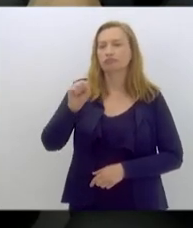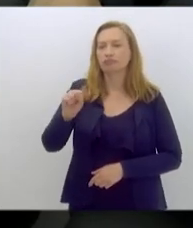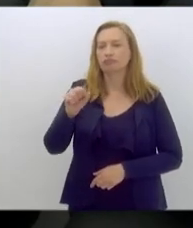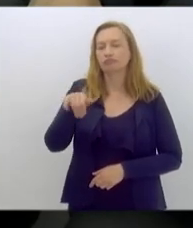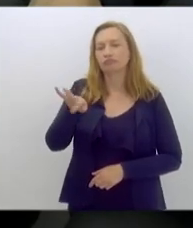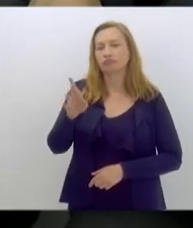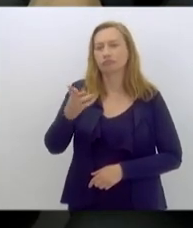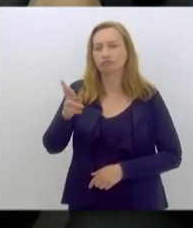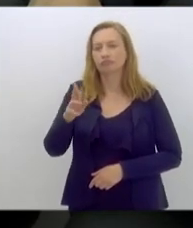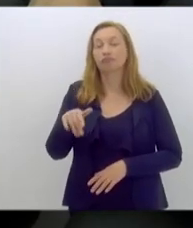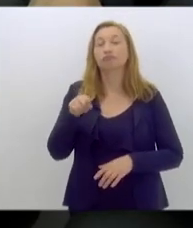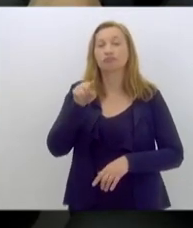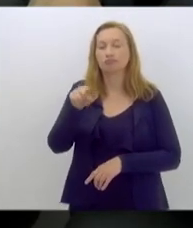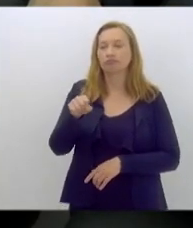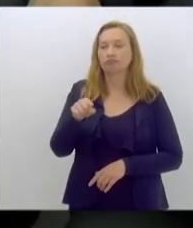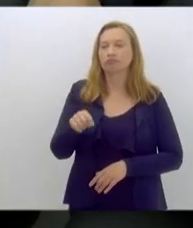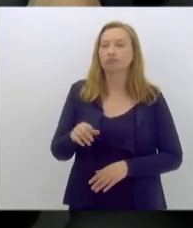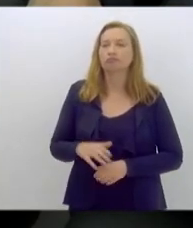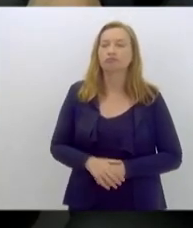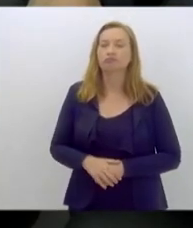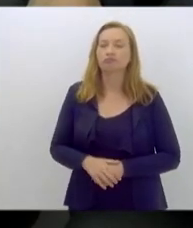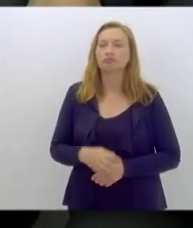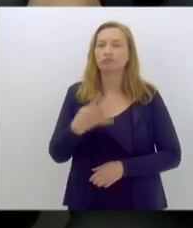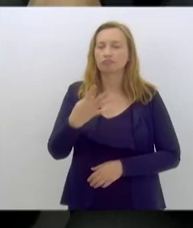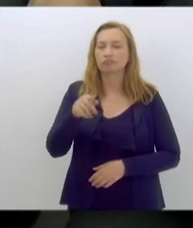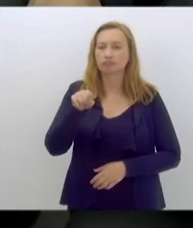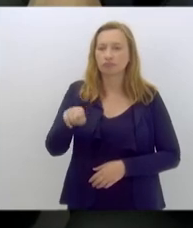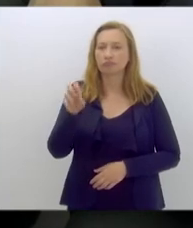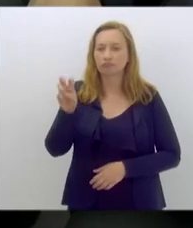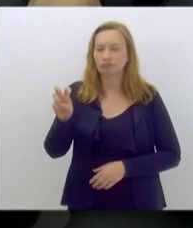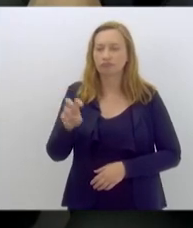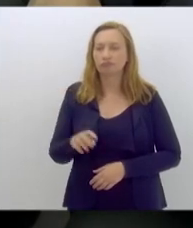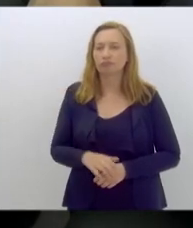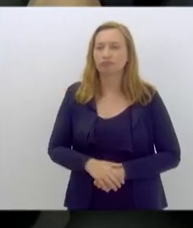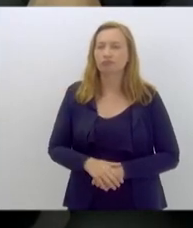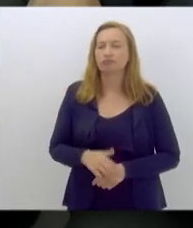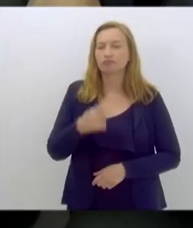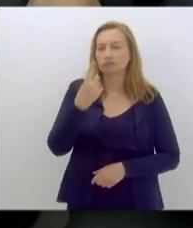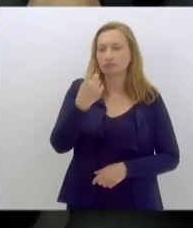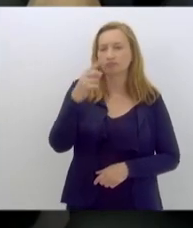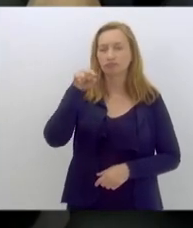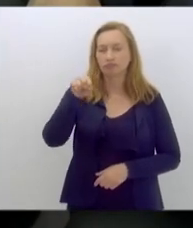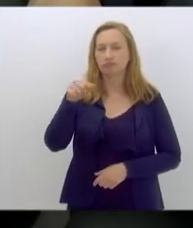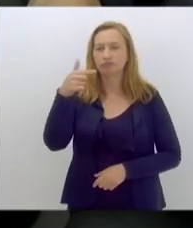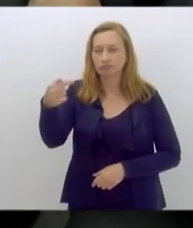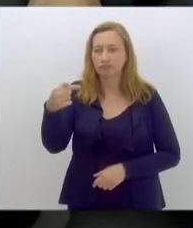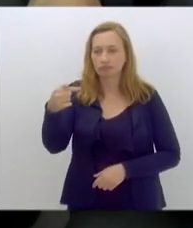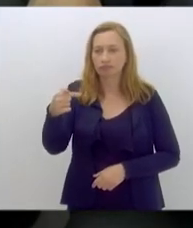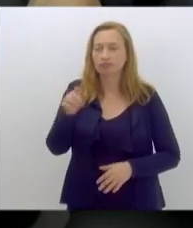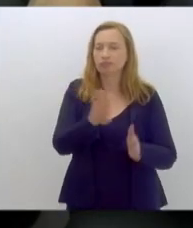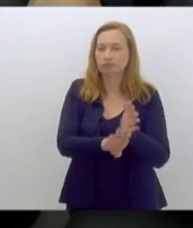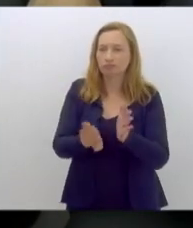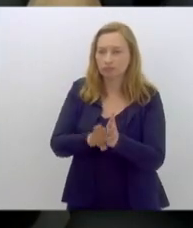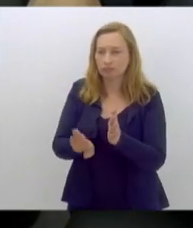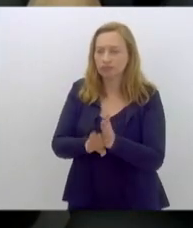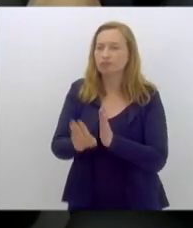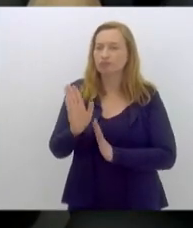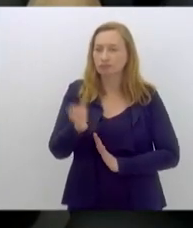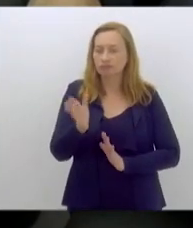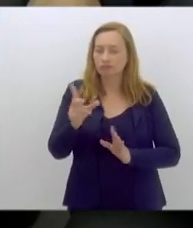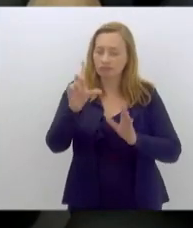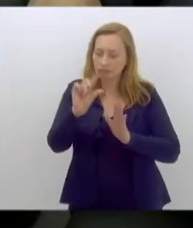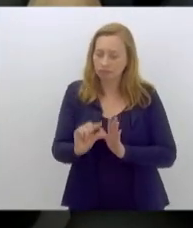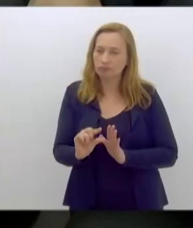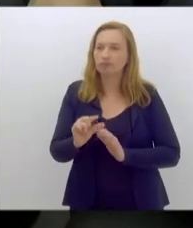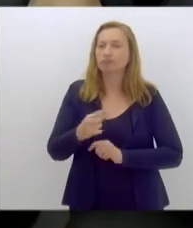reais então lá como a gente ia pagar 4.5 lá tem 1.7 de despesa que a gente já botou ali já